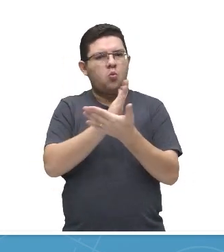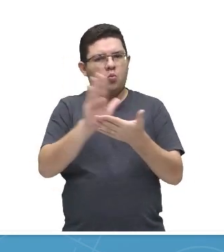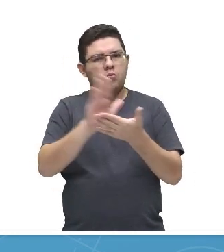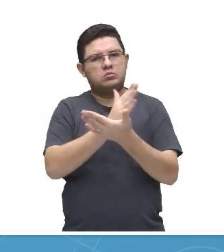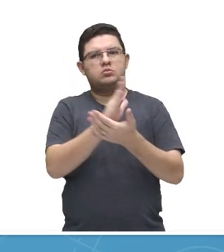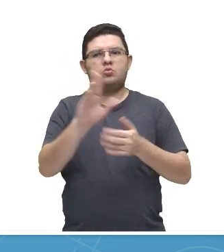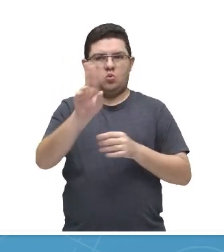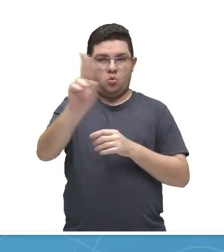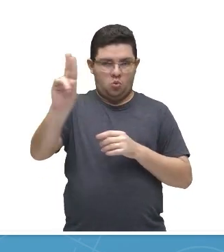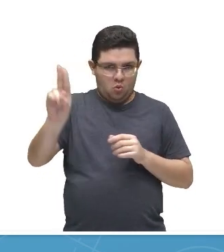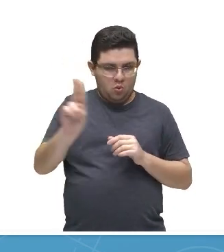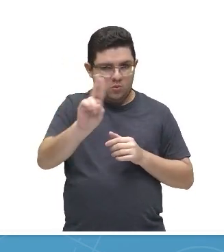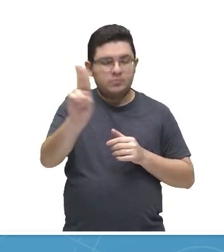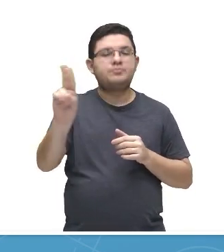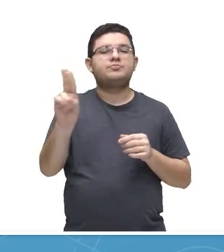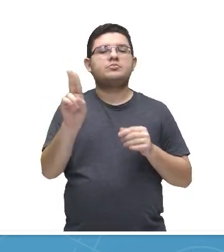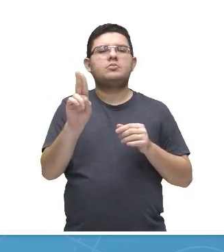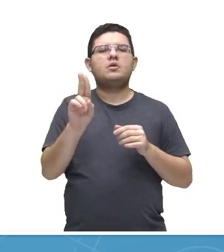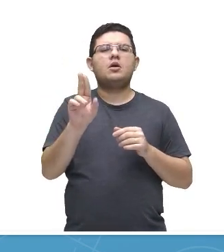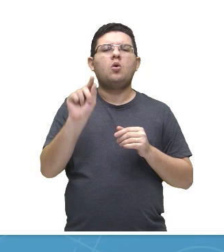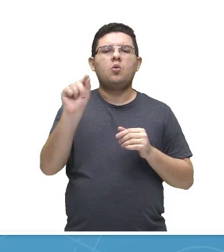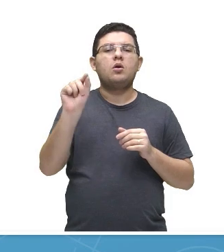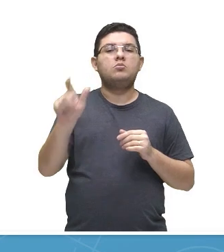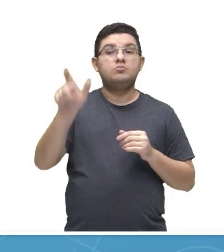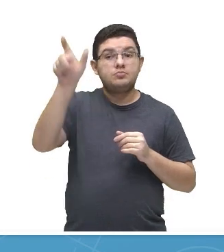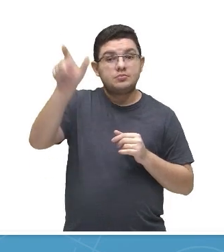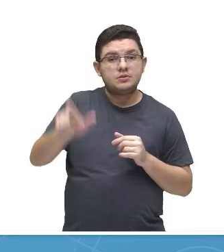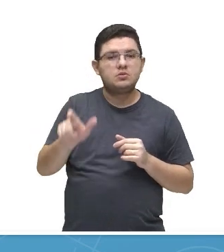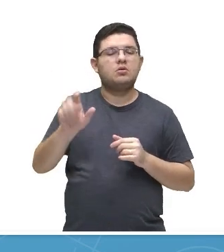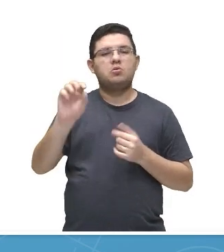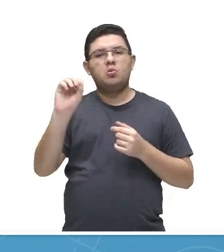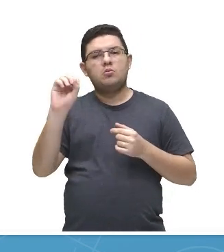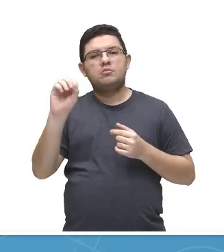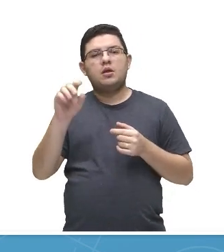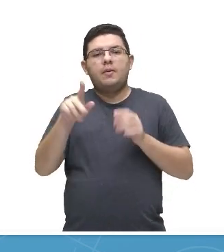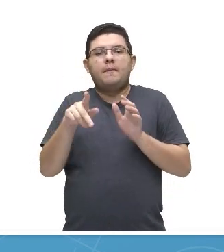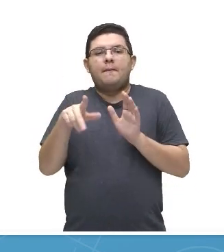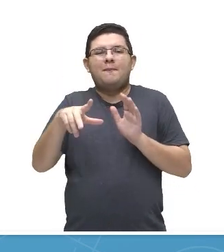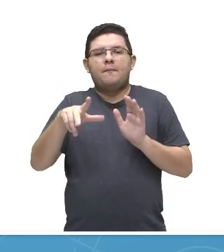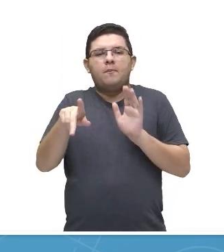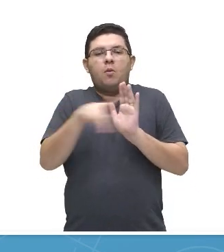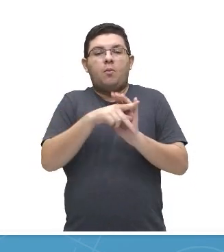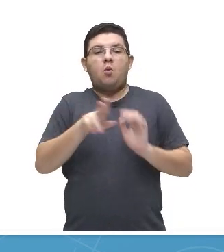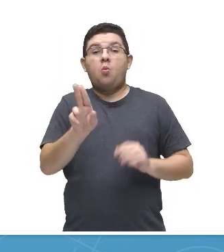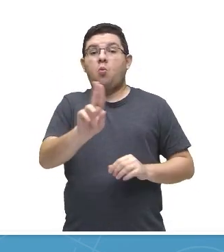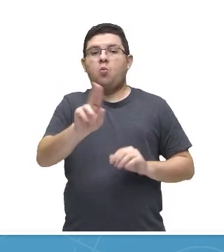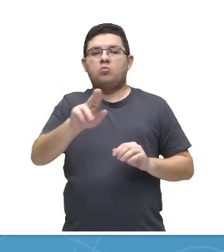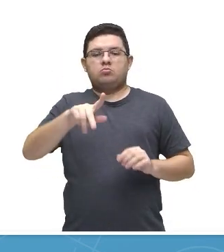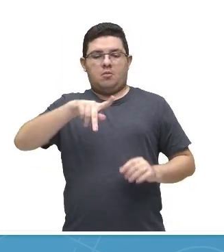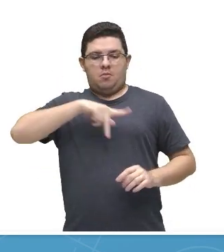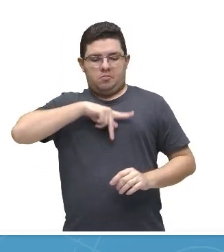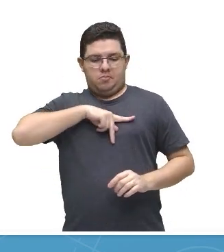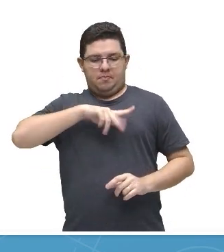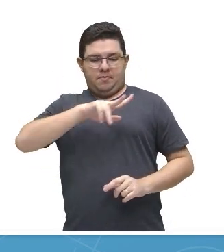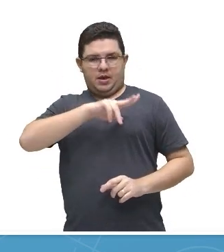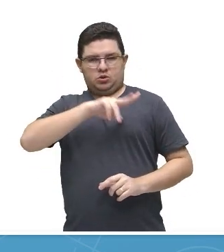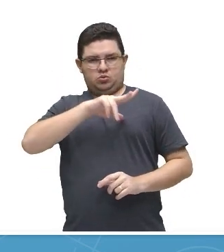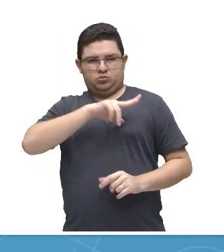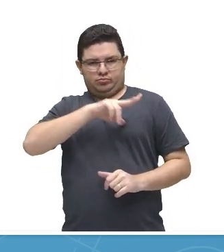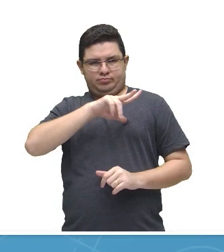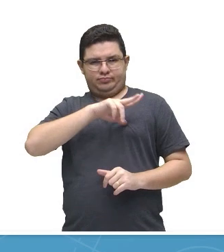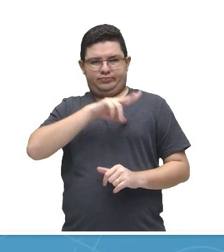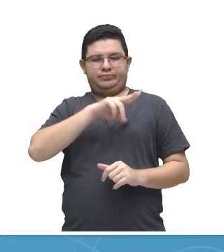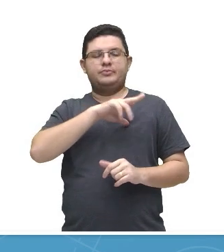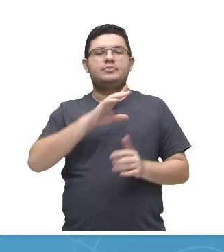né? E esse ser é nomeado particularmente, não é? Ou seja, o substantivo